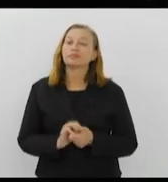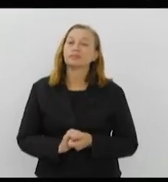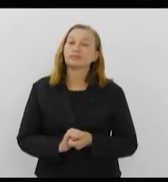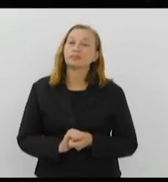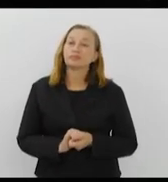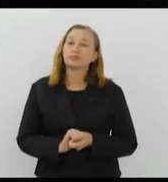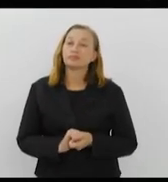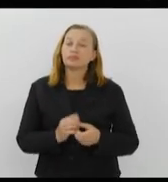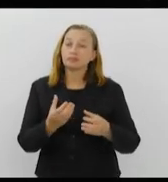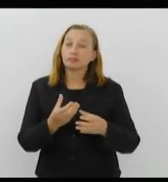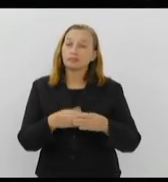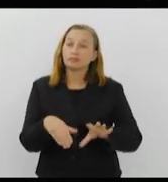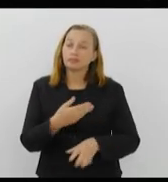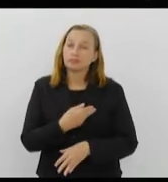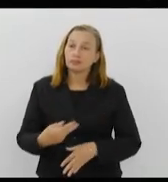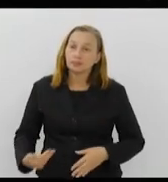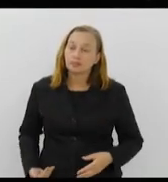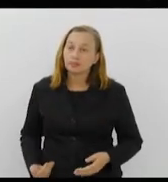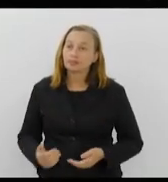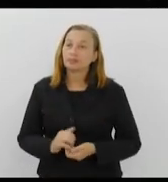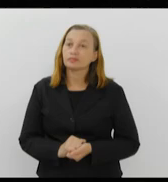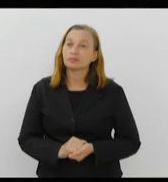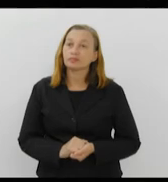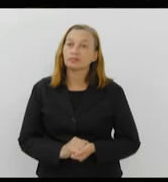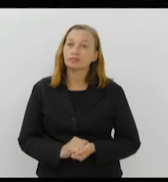do concurso público